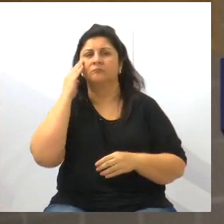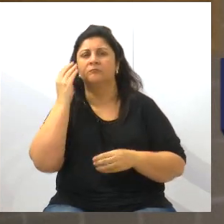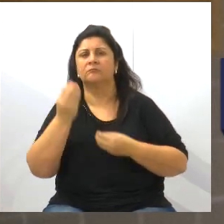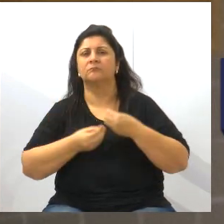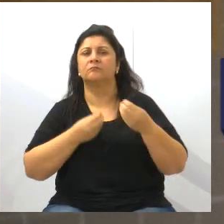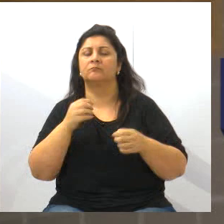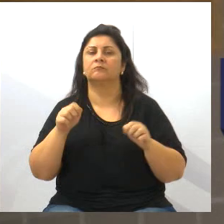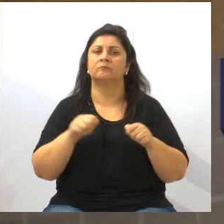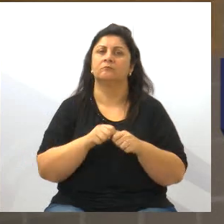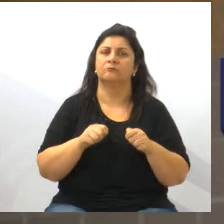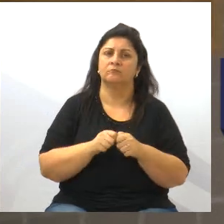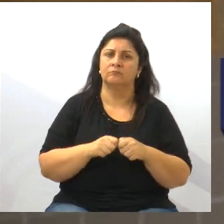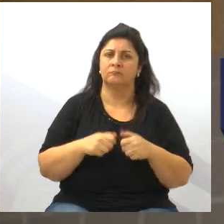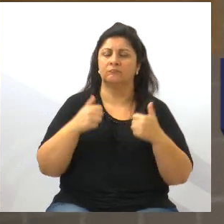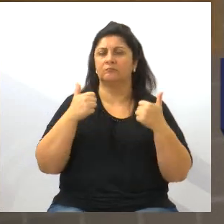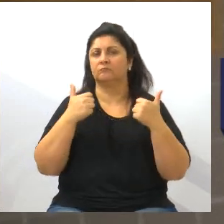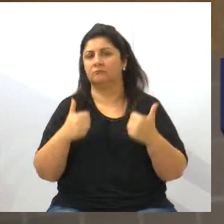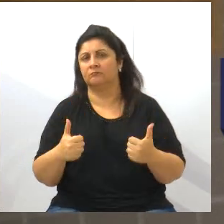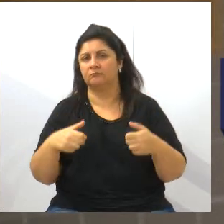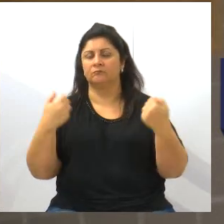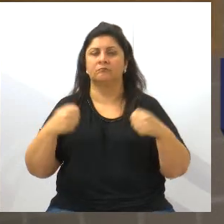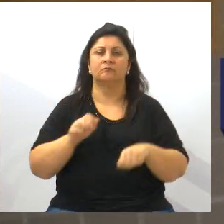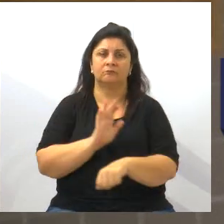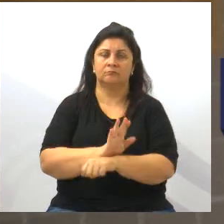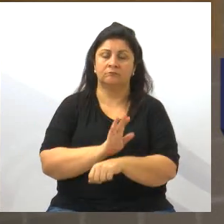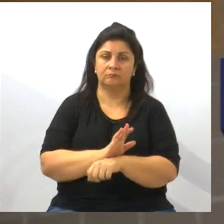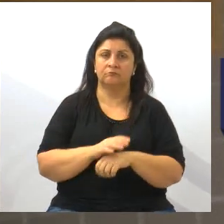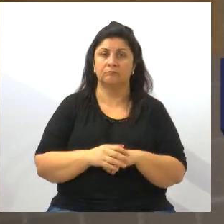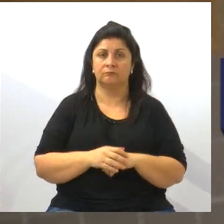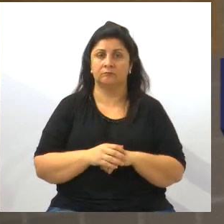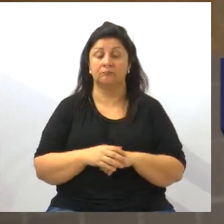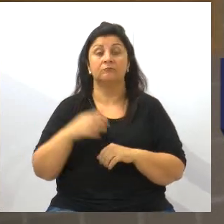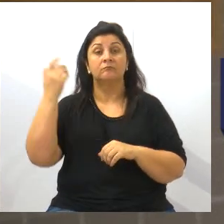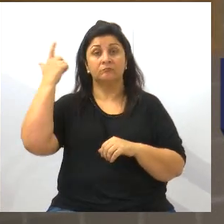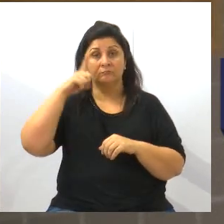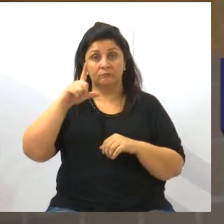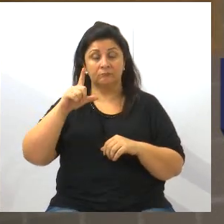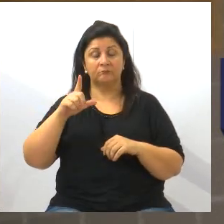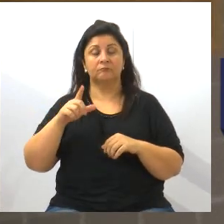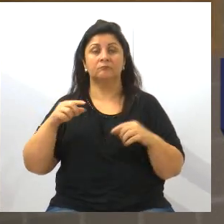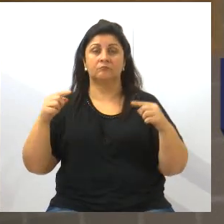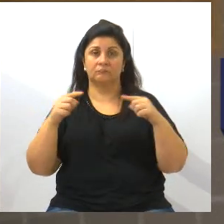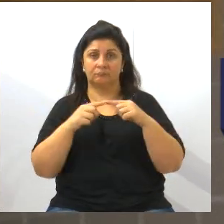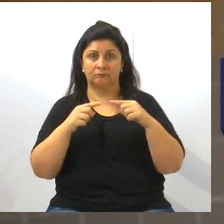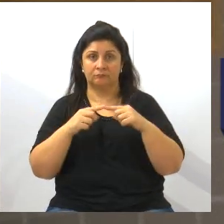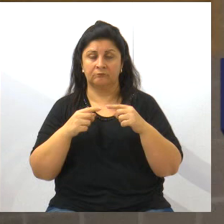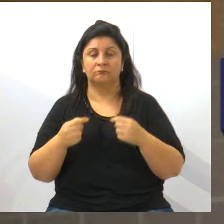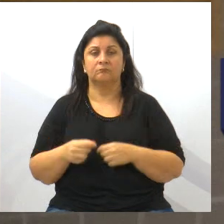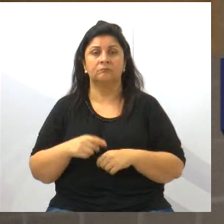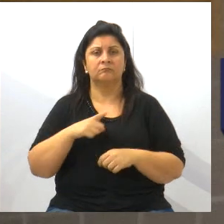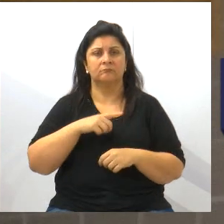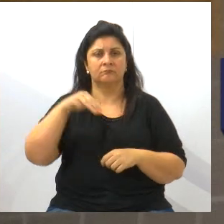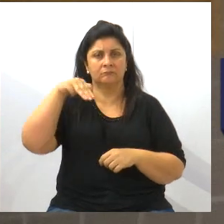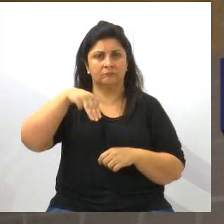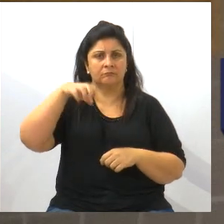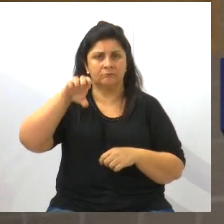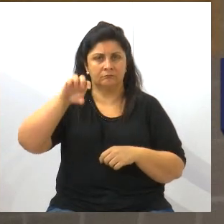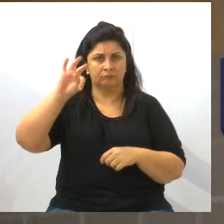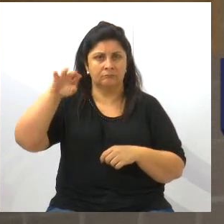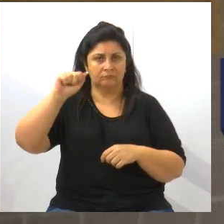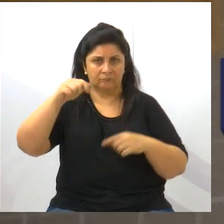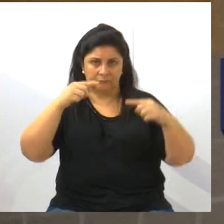está saindo, está tudo bem, precisa de ajuda, né, está conseguindo as metas, existem as metas nacionais, as